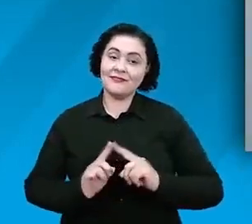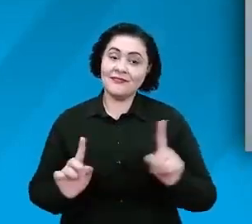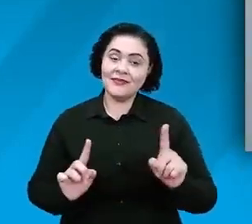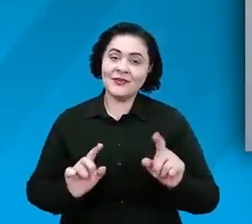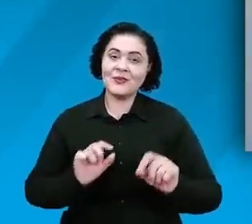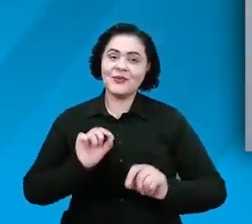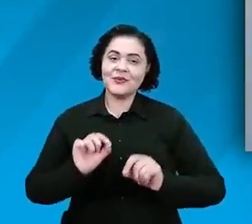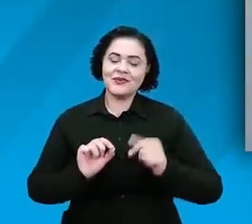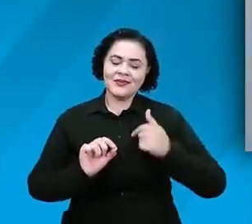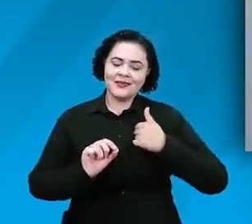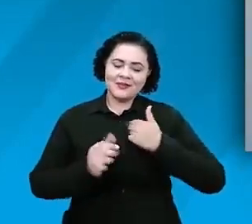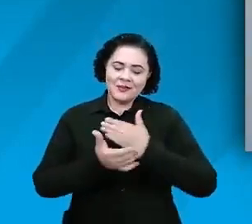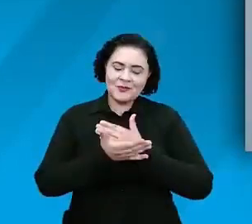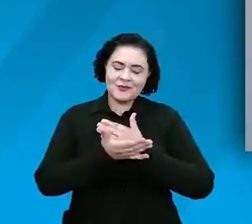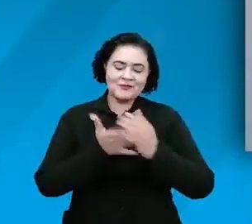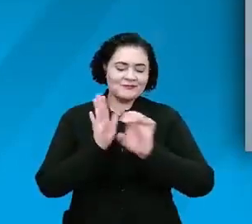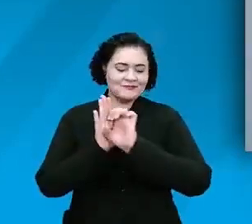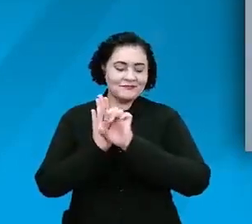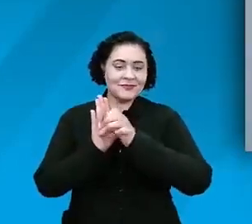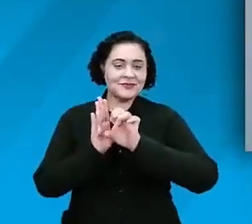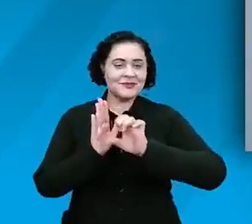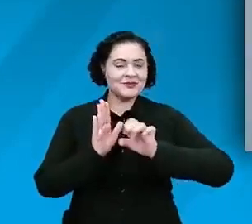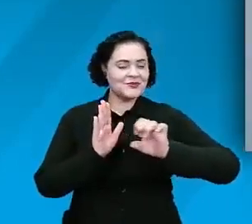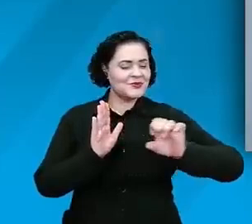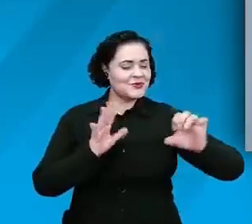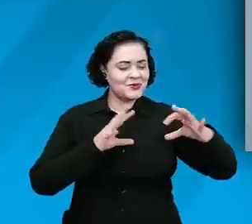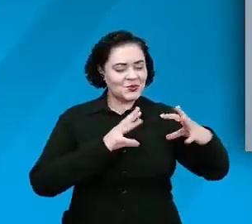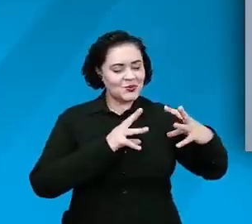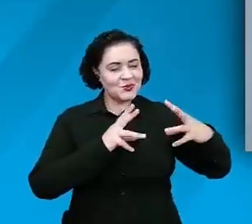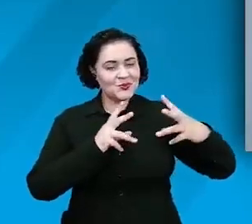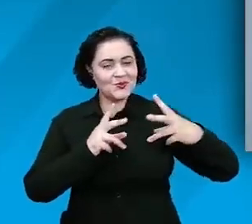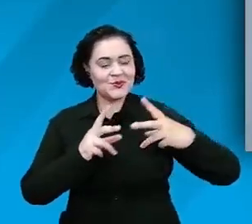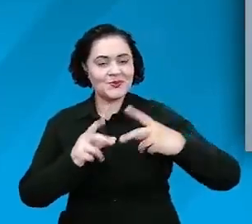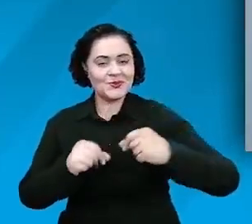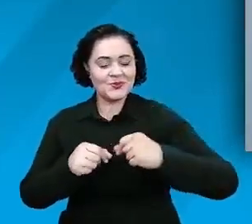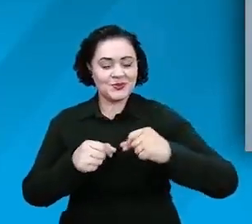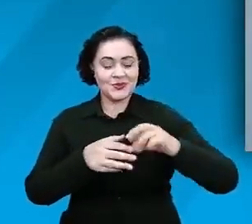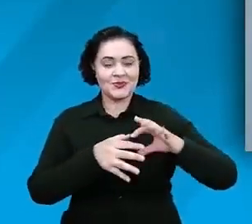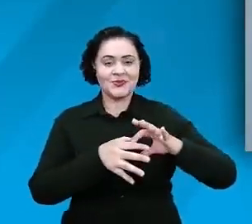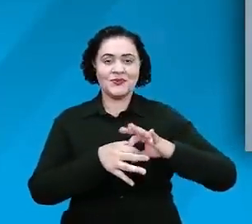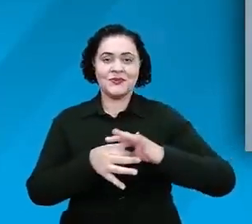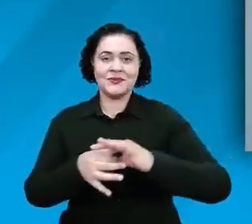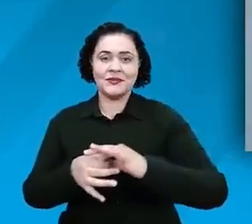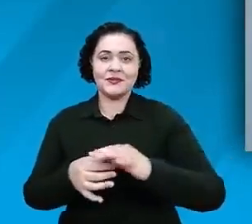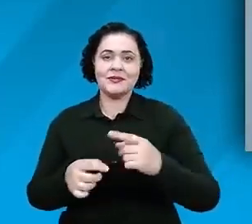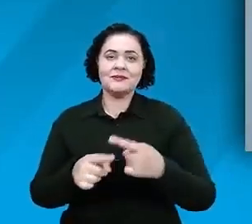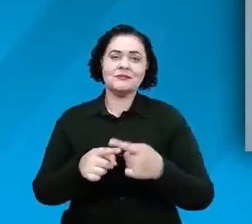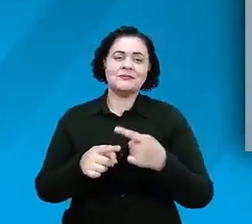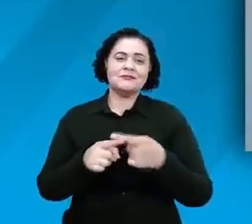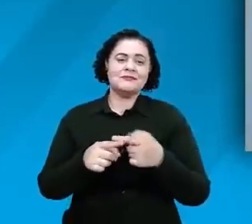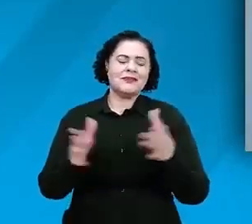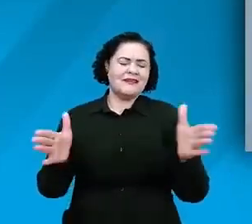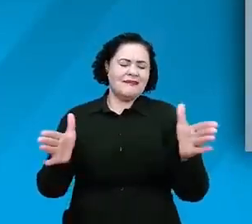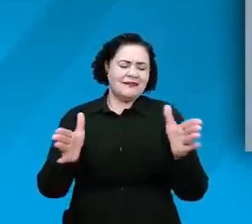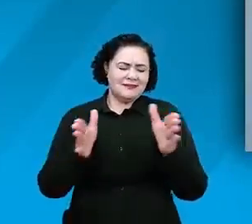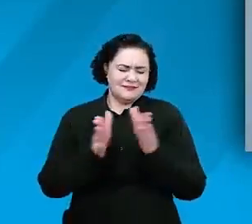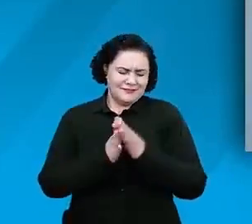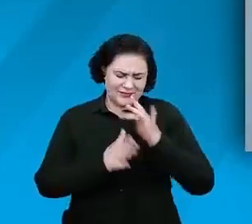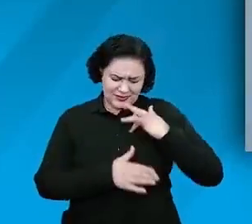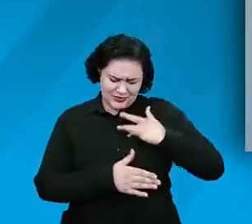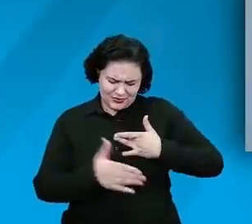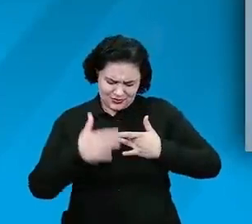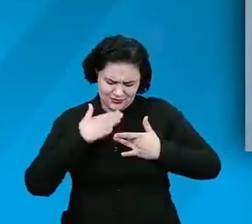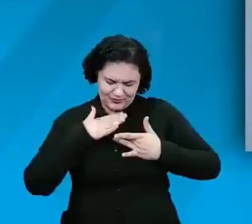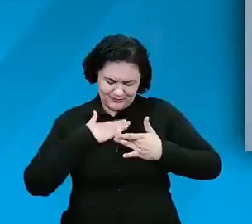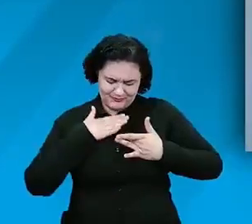me lanço aos excessos de toda a ordem, porque iludido de mim, ai, miserável de